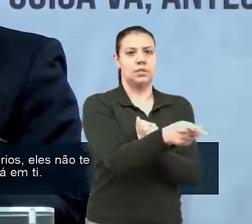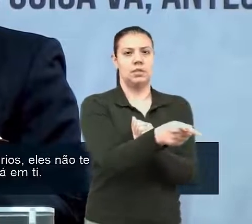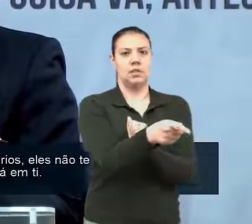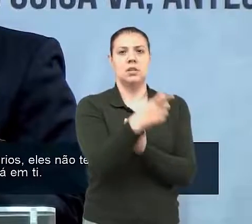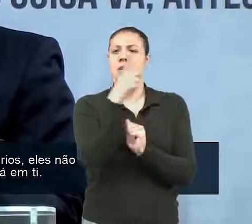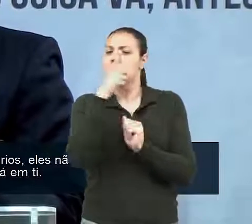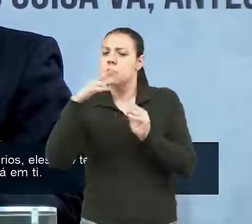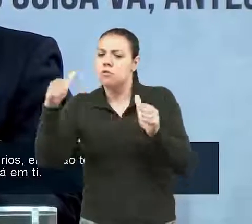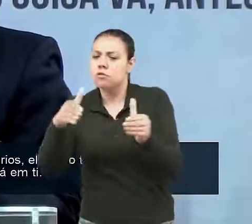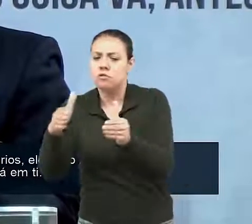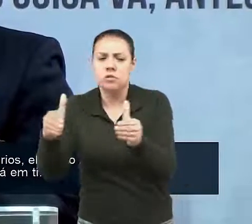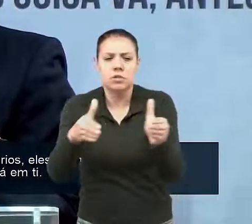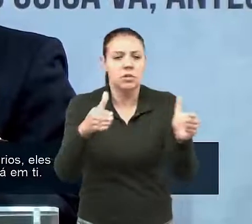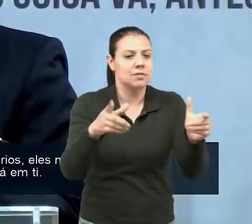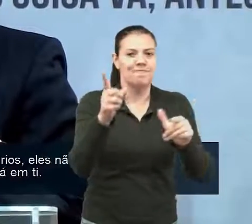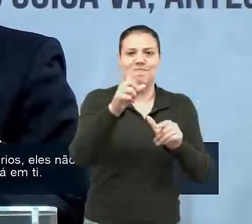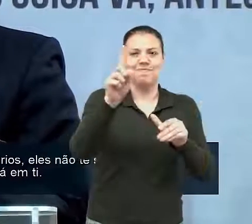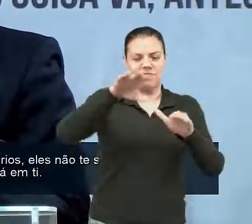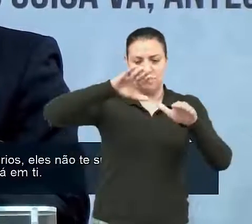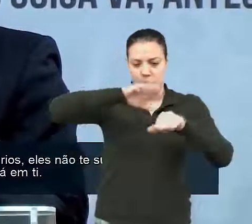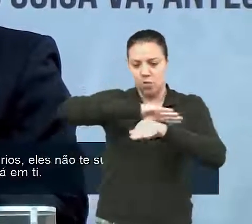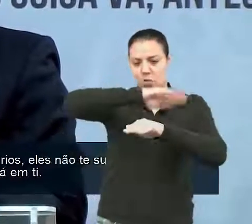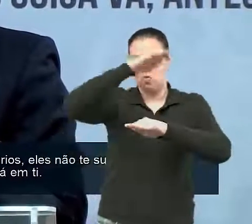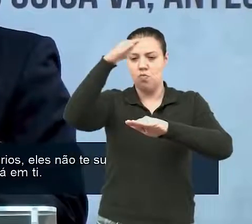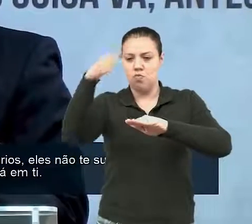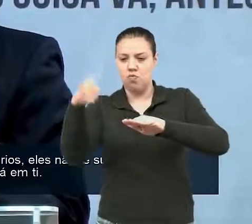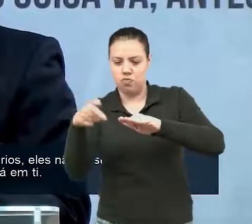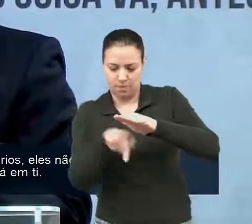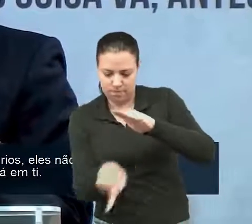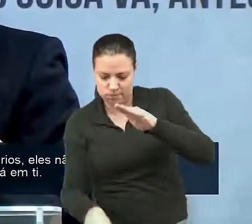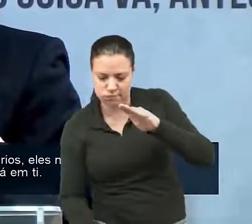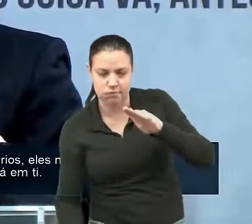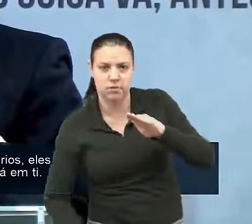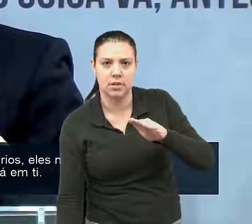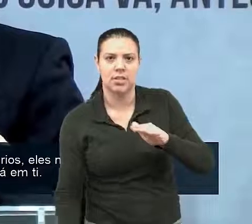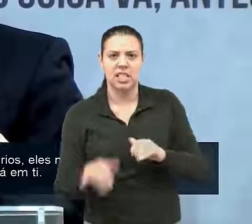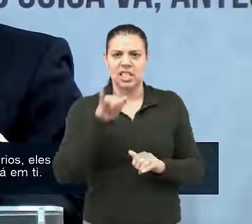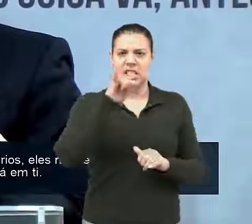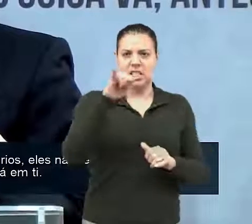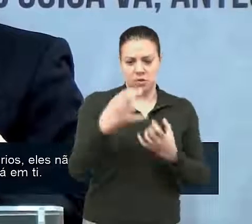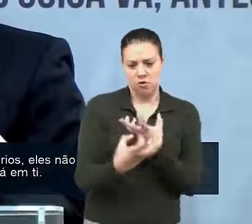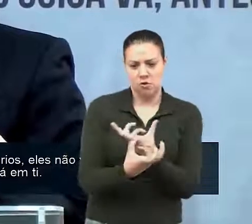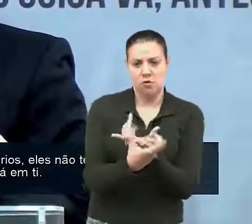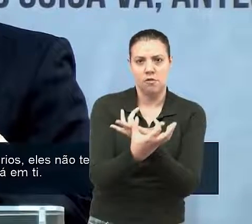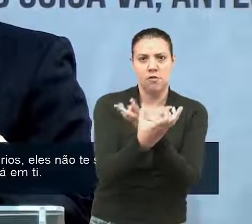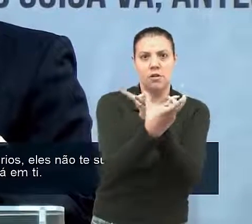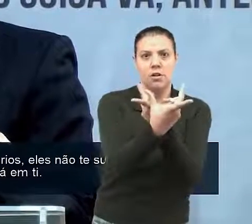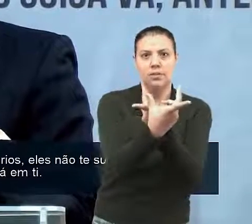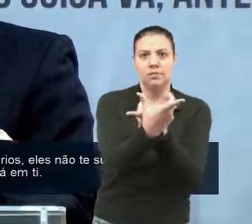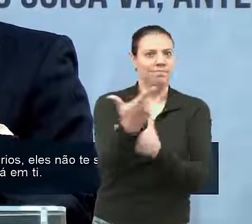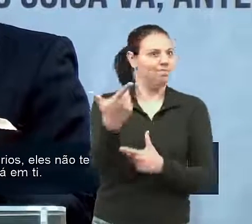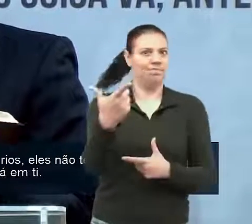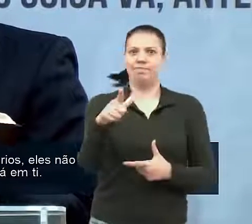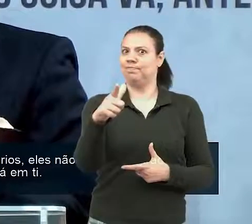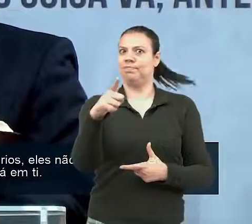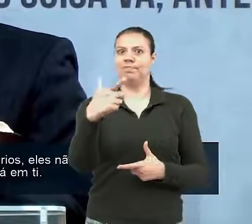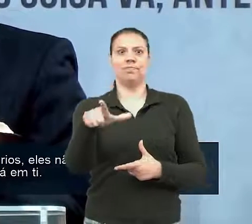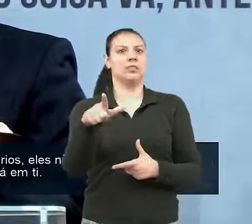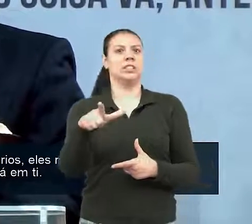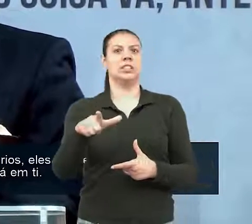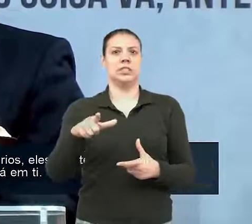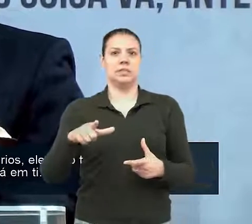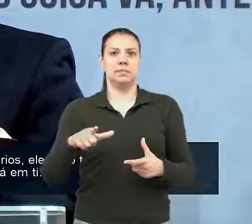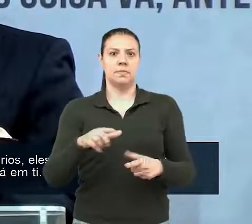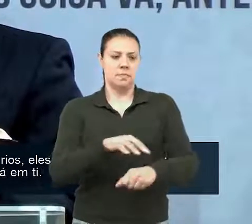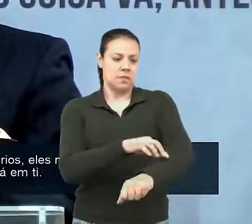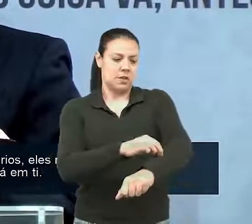rios, eles não te submergirão. Quando passares pelo fogo, não te queimarás, nem a chama arderá em